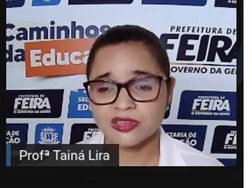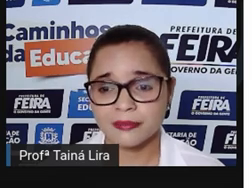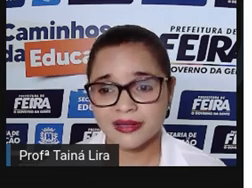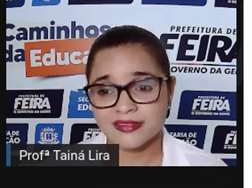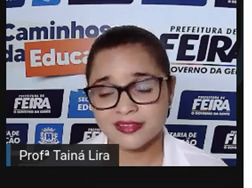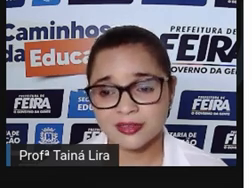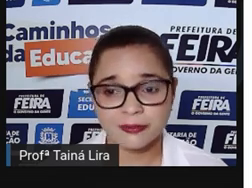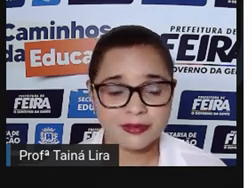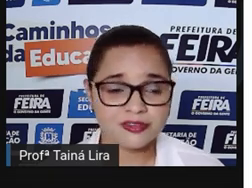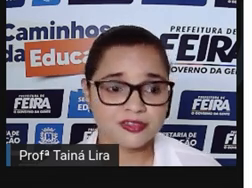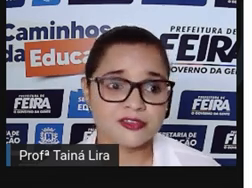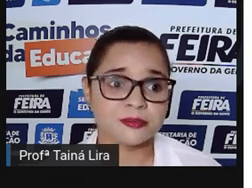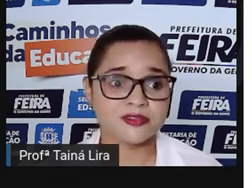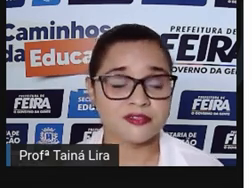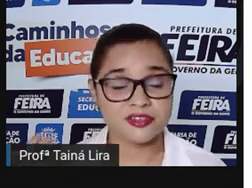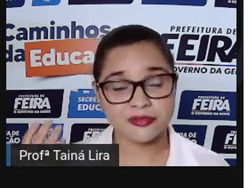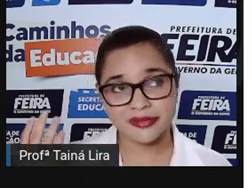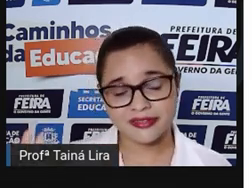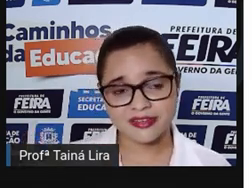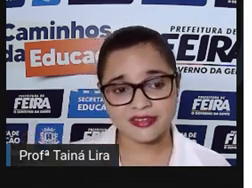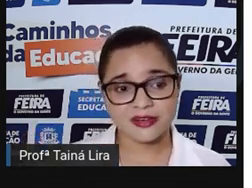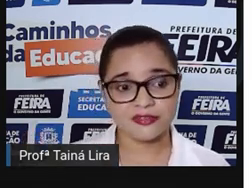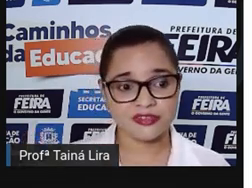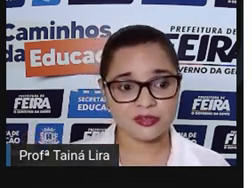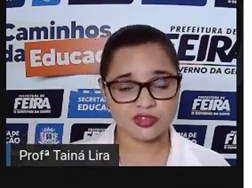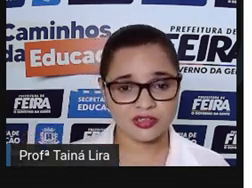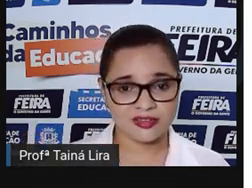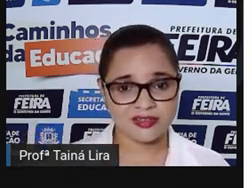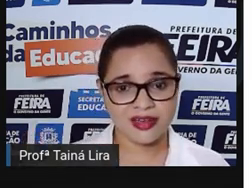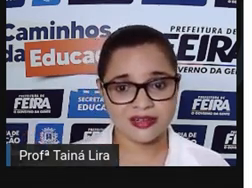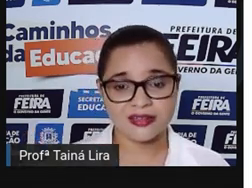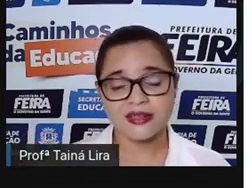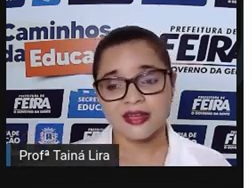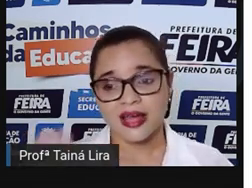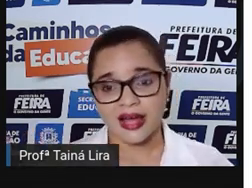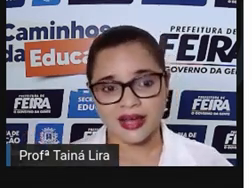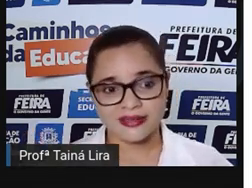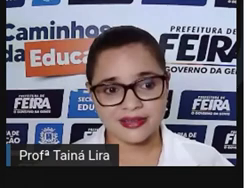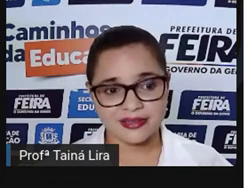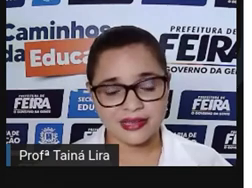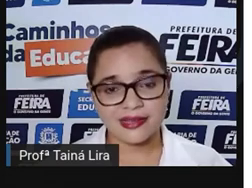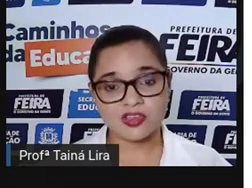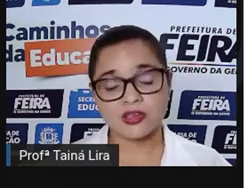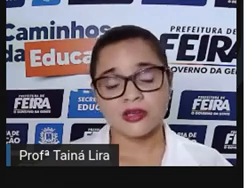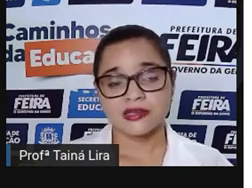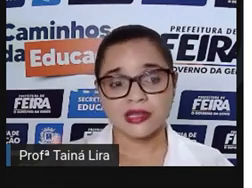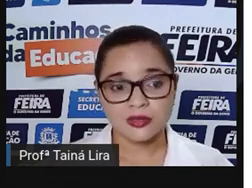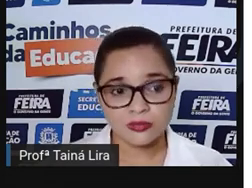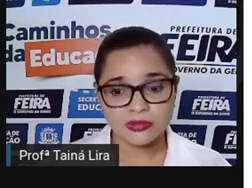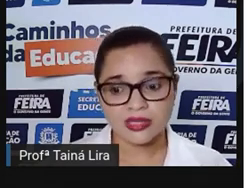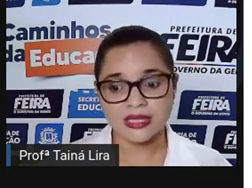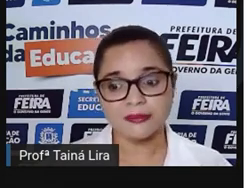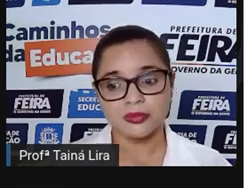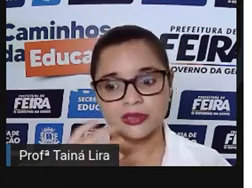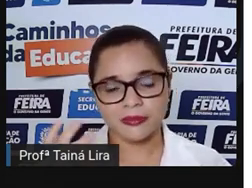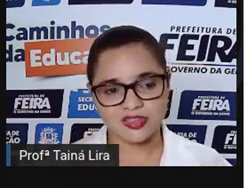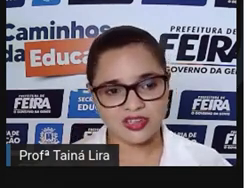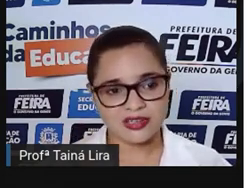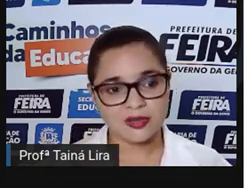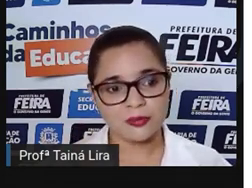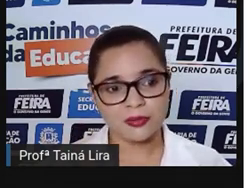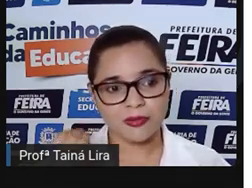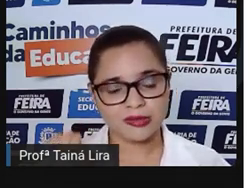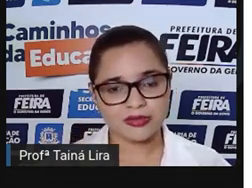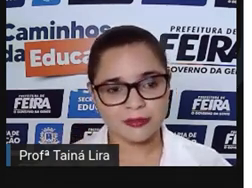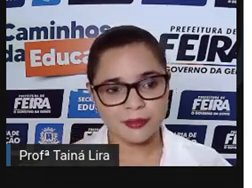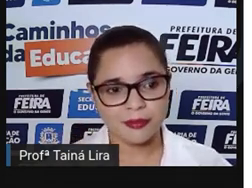uso estabelecido pelos seus responsáveis. Então, é necessário vocês utilizarem a internet tendo um tempo limite ali.